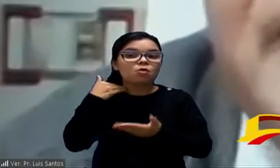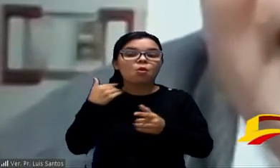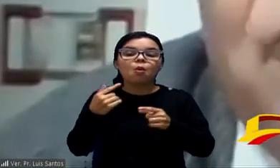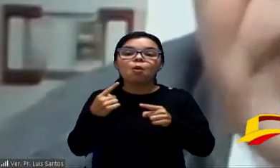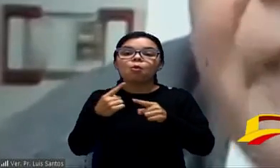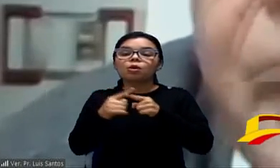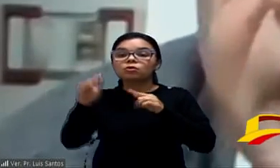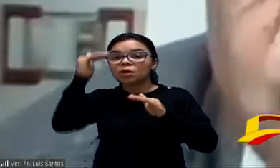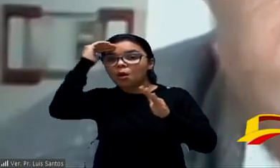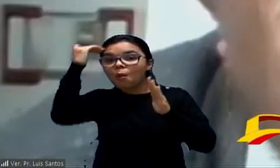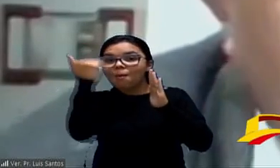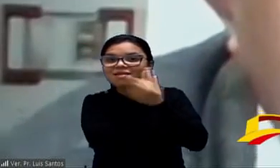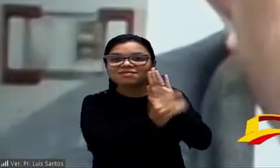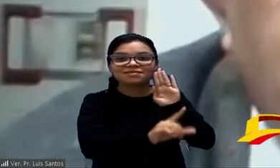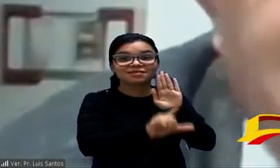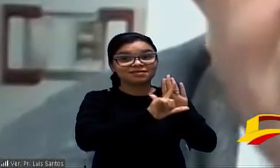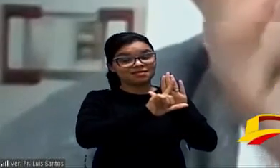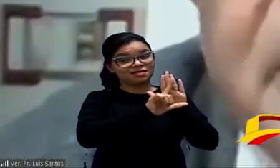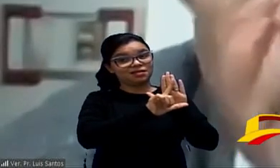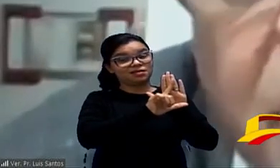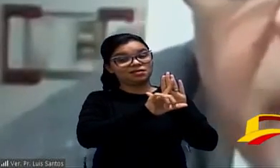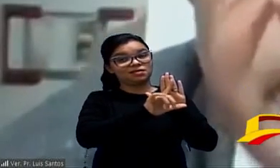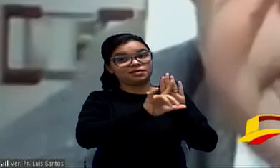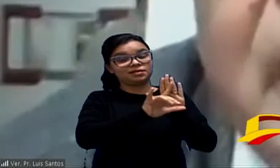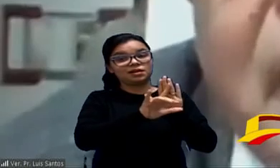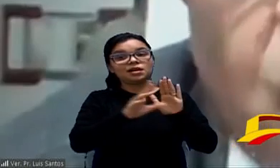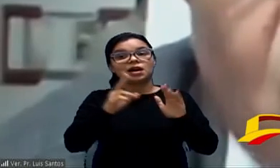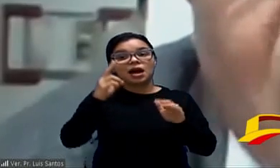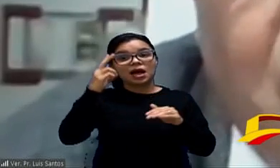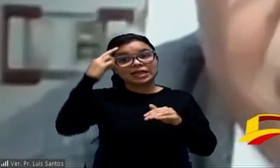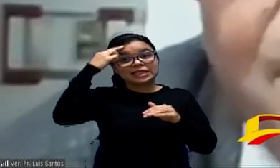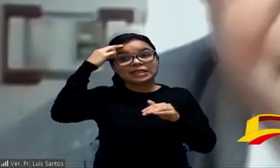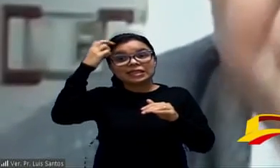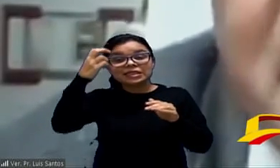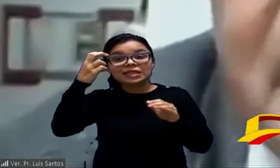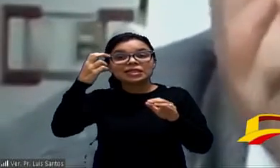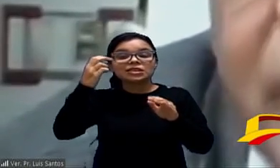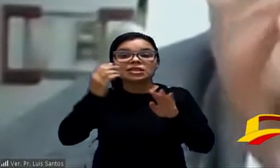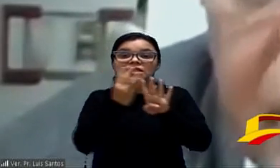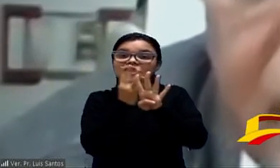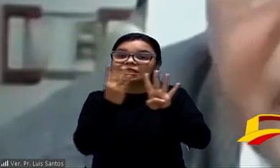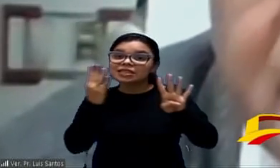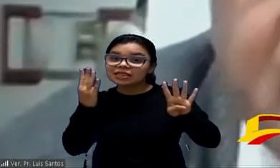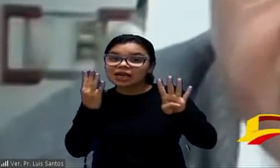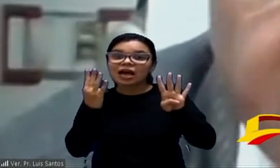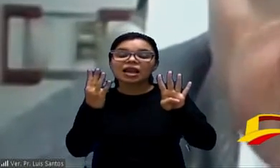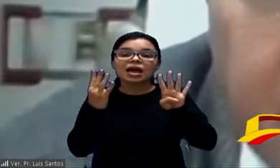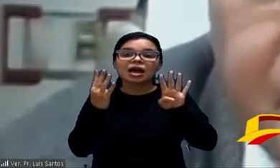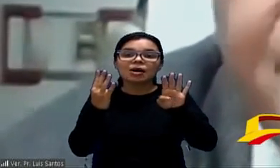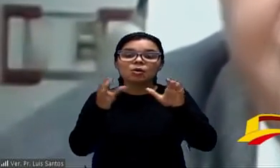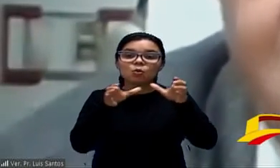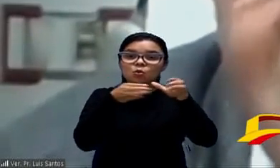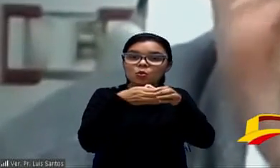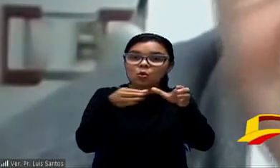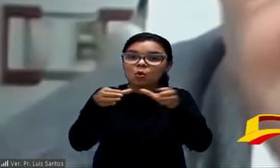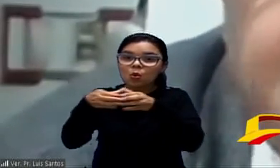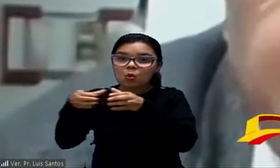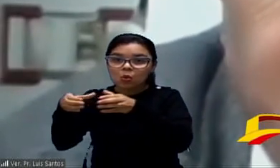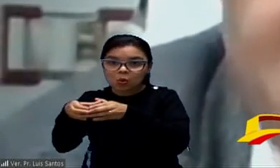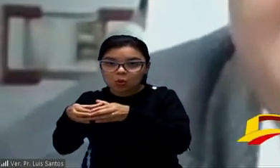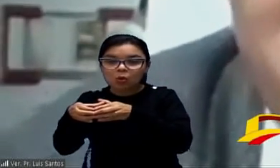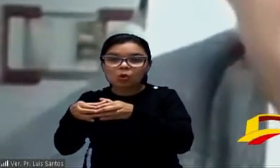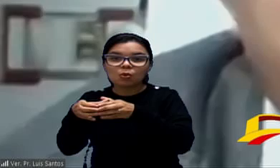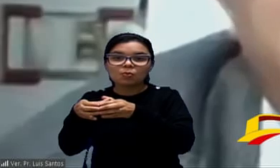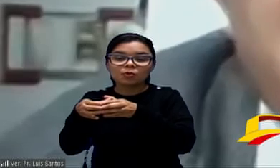de um escalonamento inteligente, razoável, que não deixe esses clientes à